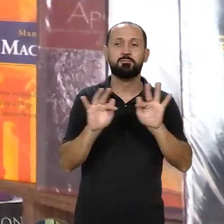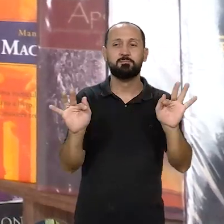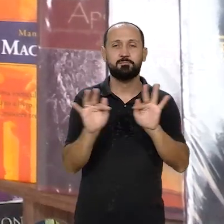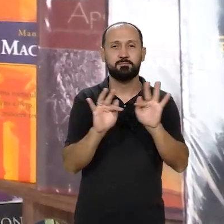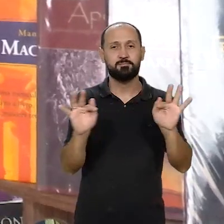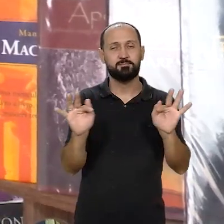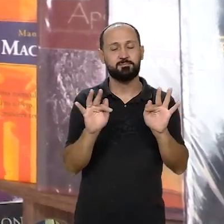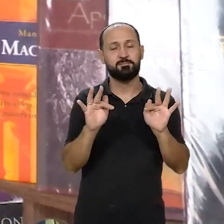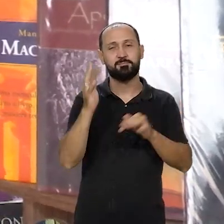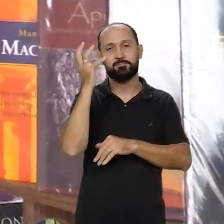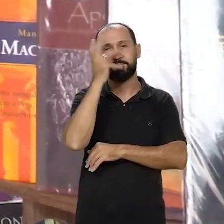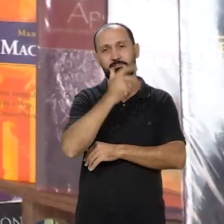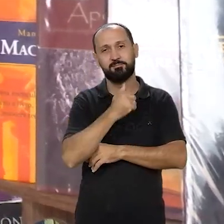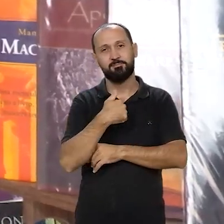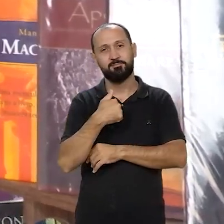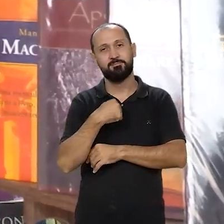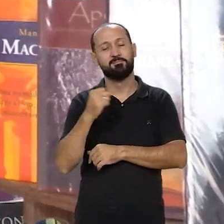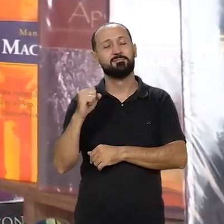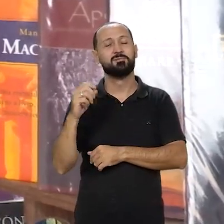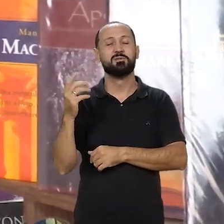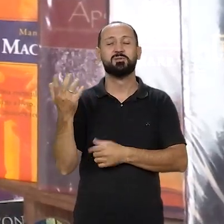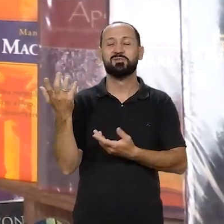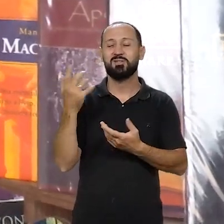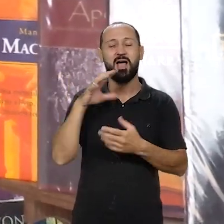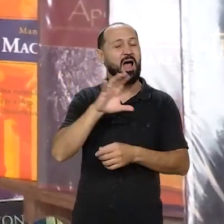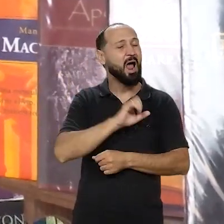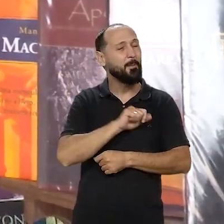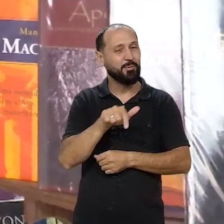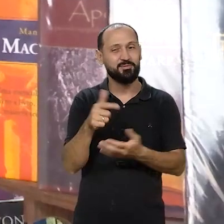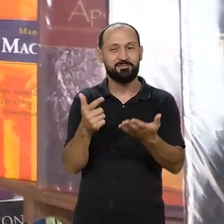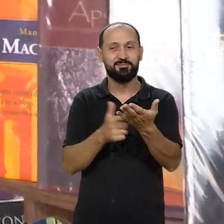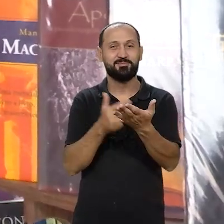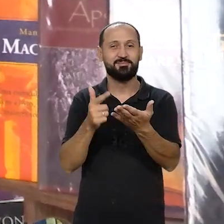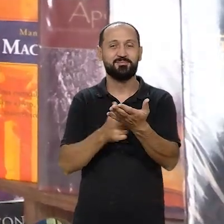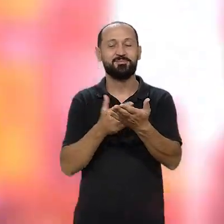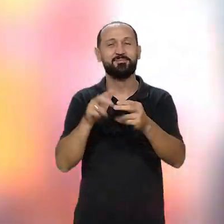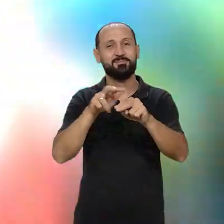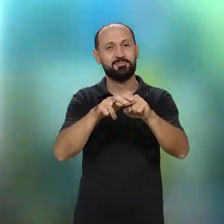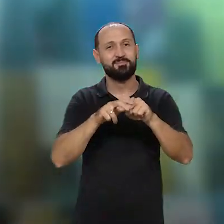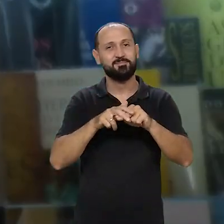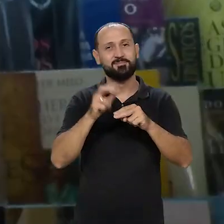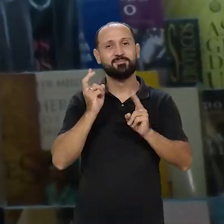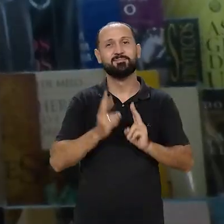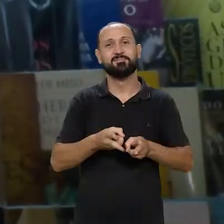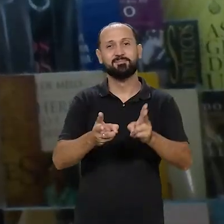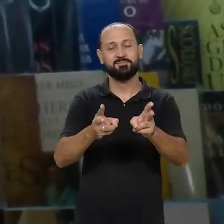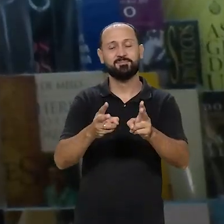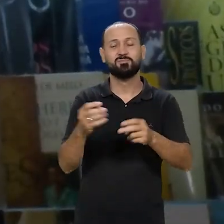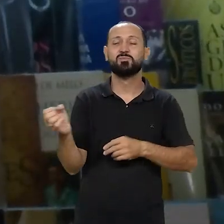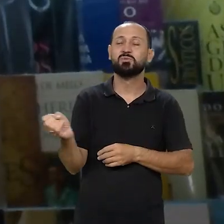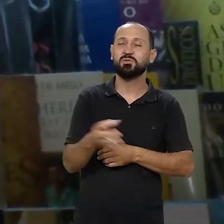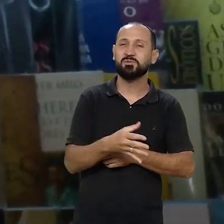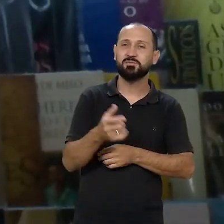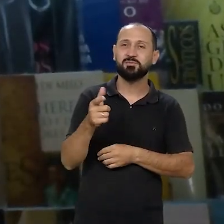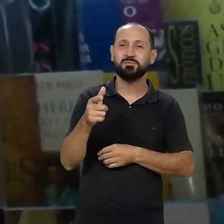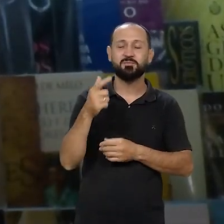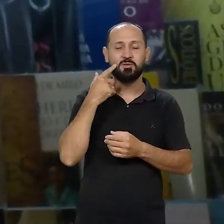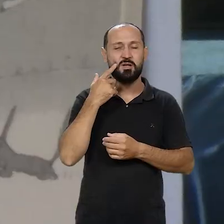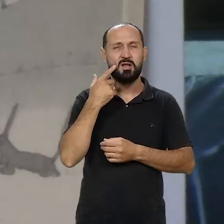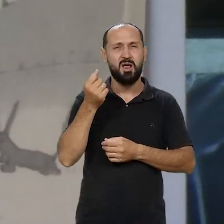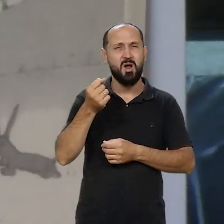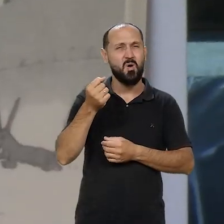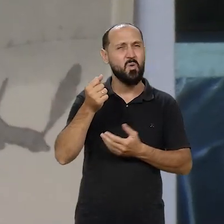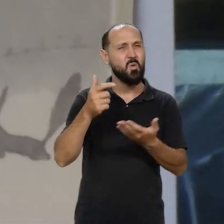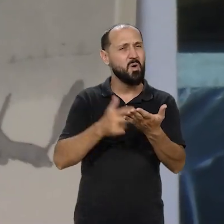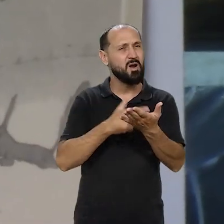linguagem simples, lúdica e linda. Eu sou muito suspeita, eu gosto muito desse livro, por isso que eu acho que ele continua sendo muito atual.